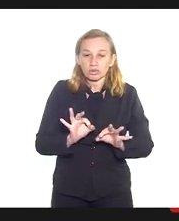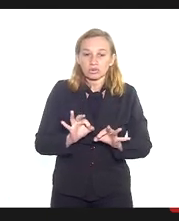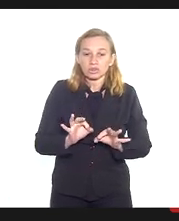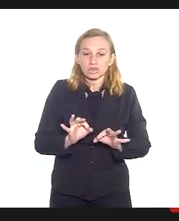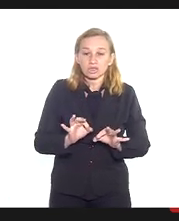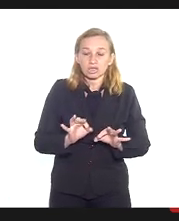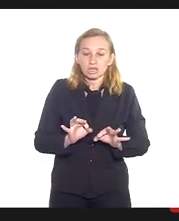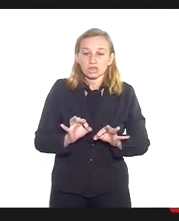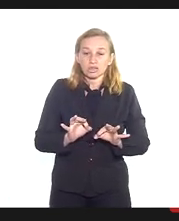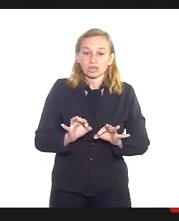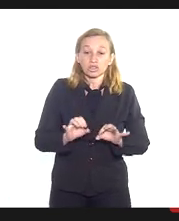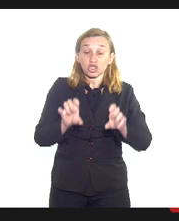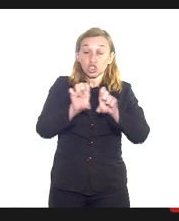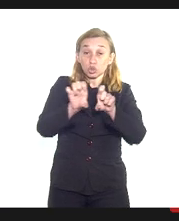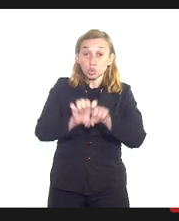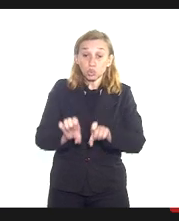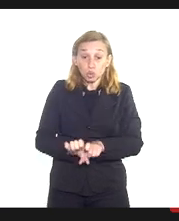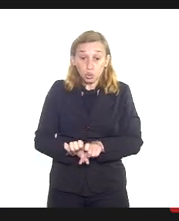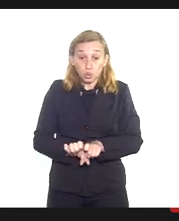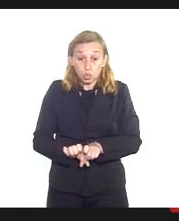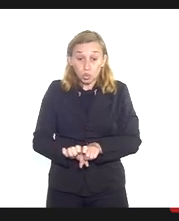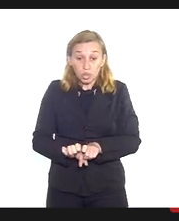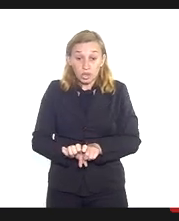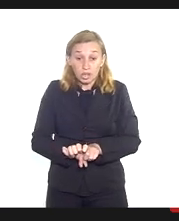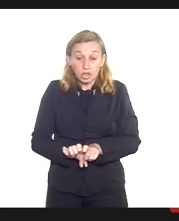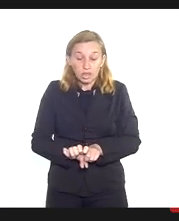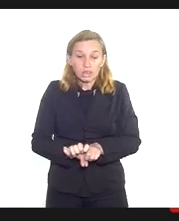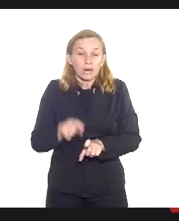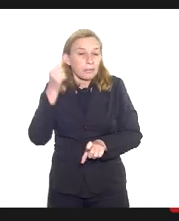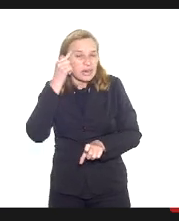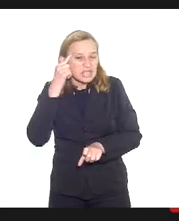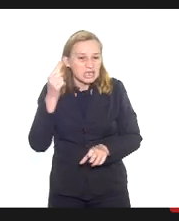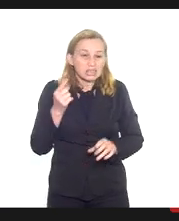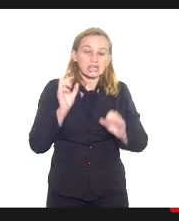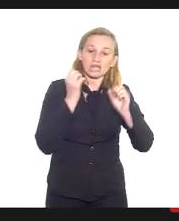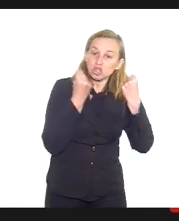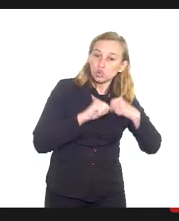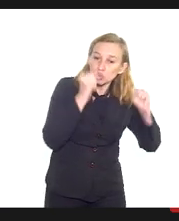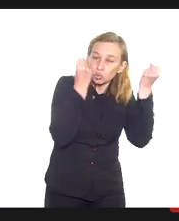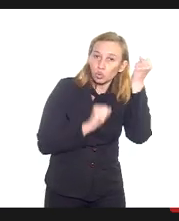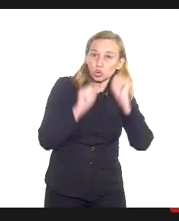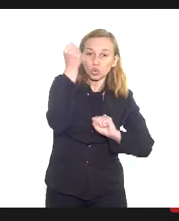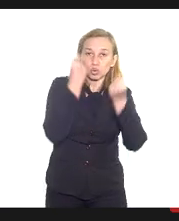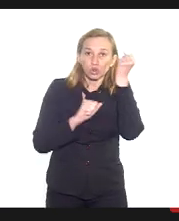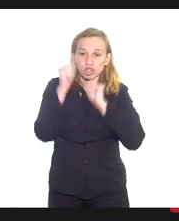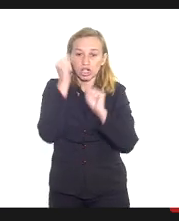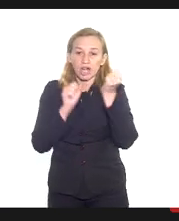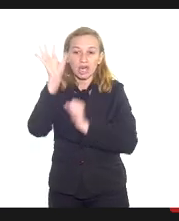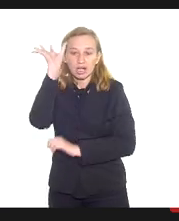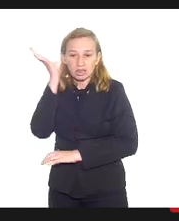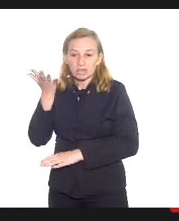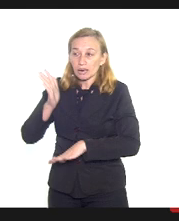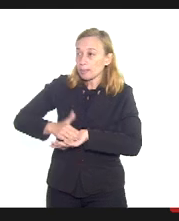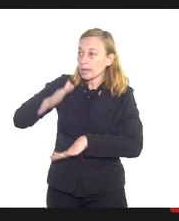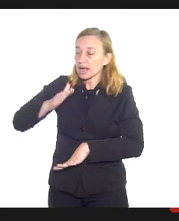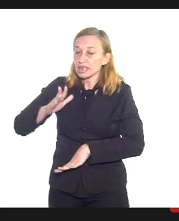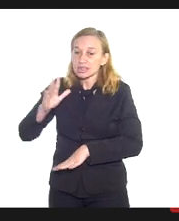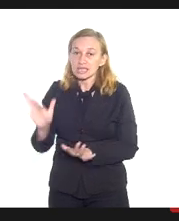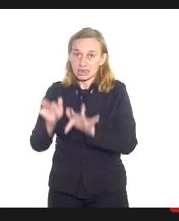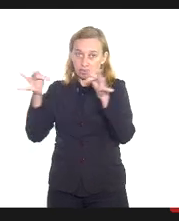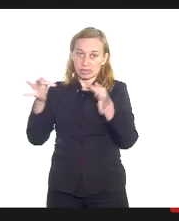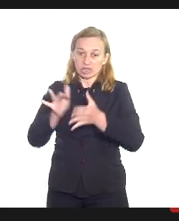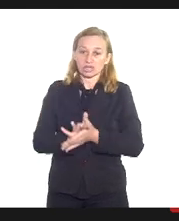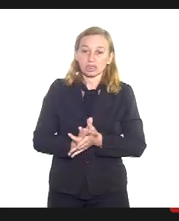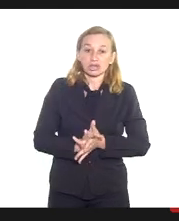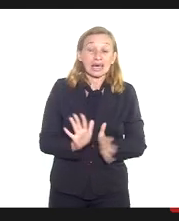né, não pensando somente na termoelétrica, mas nas indústrias e tal, a solução talvez seja mais simples, né?